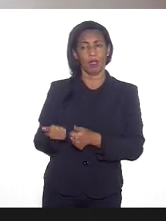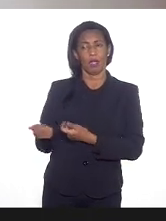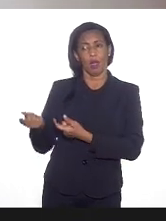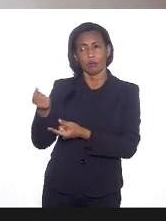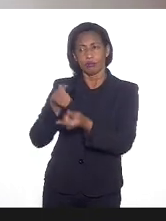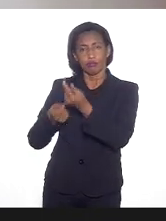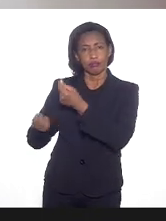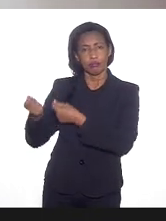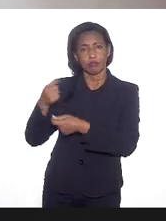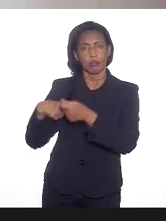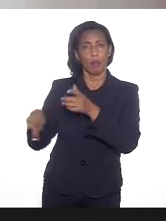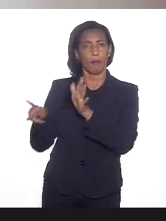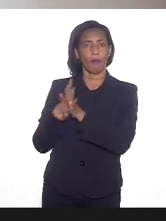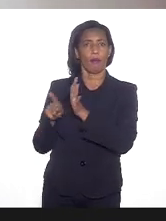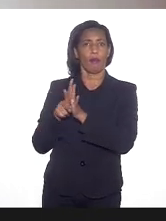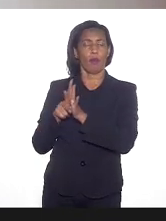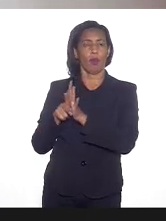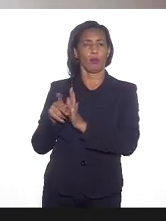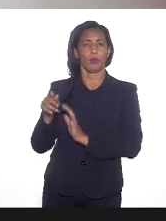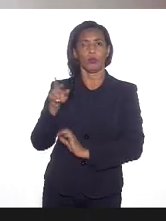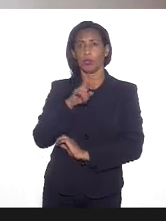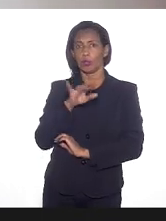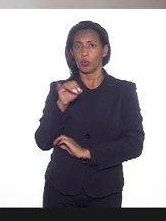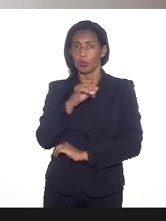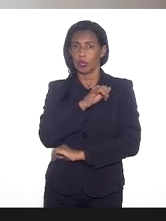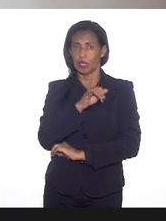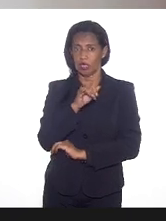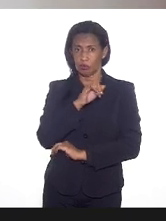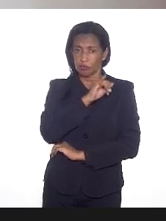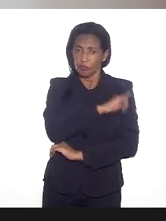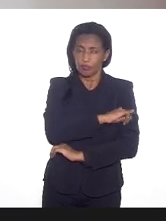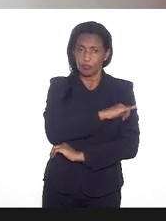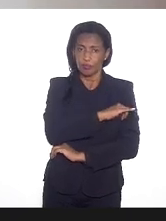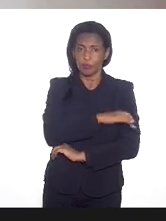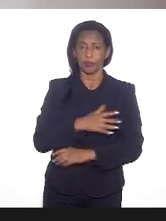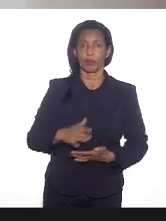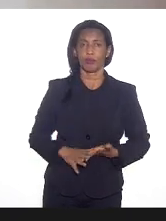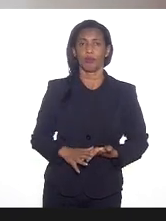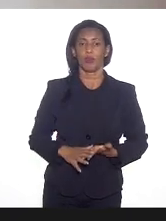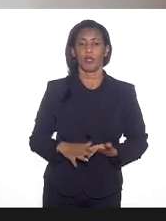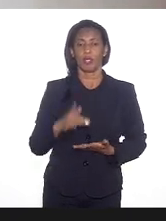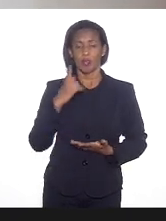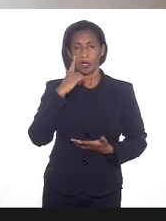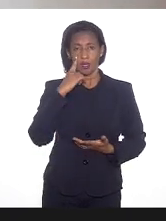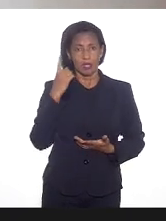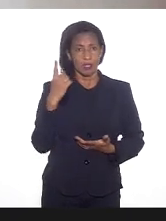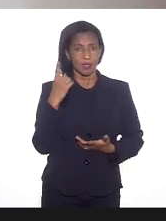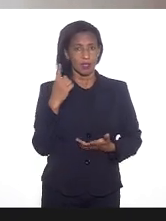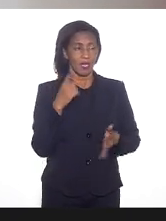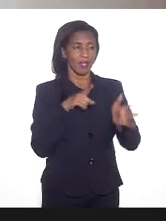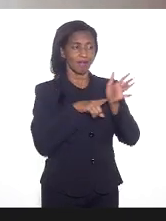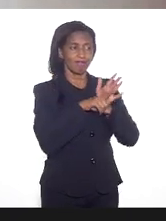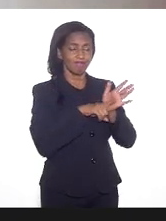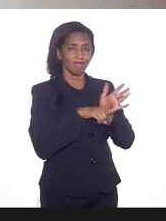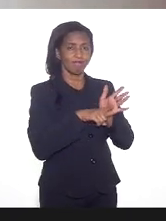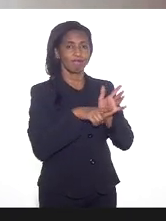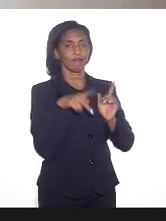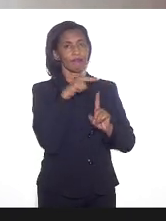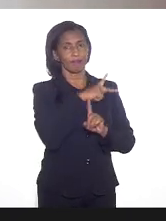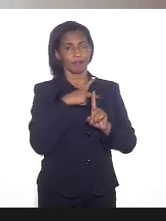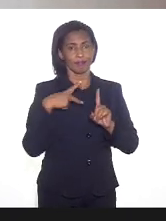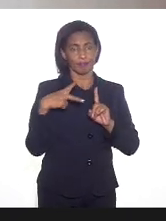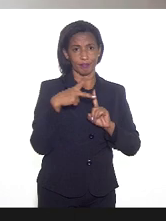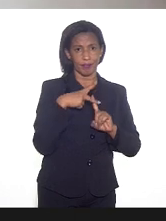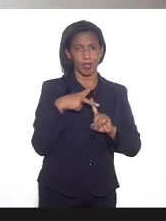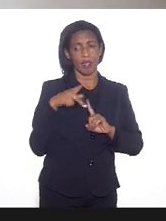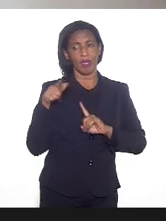Janeiro, seus desequilíbrios fiscais, sem se analisar a realidade do Rio Previdência, sem se analisar, em especial,